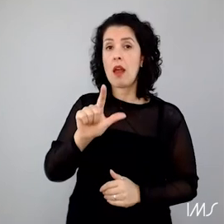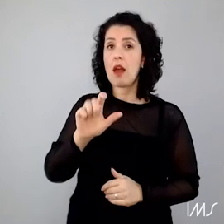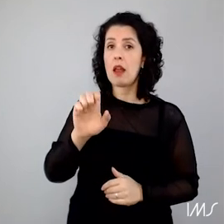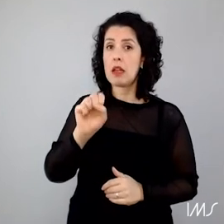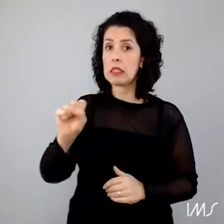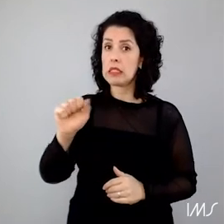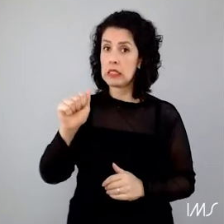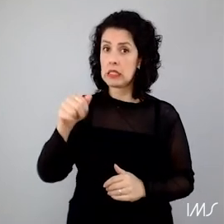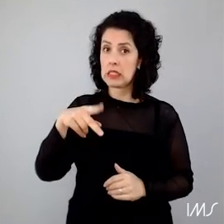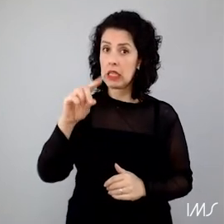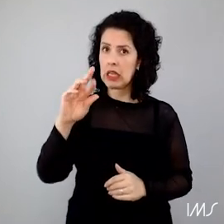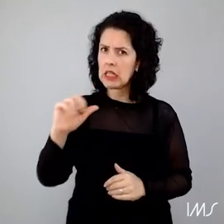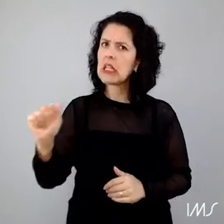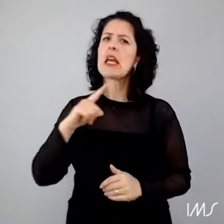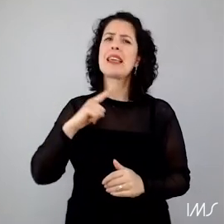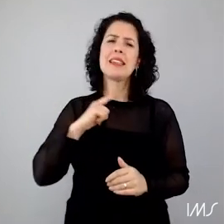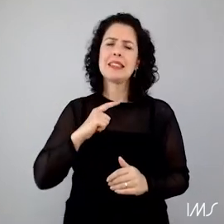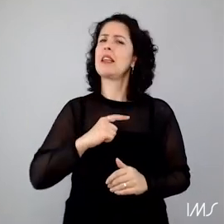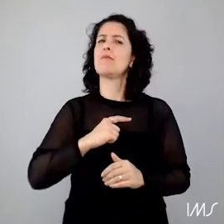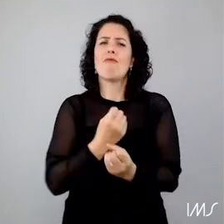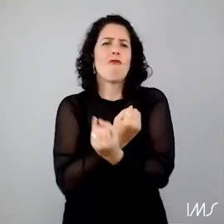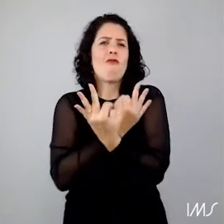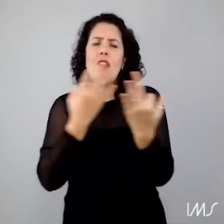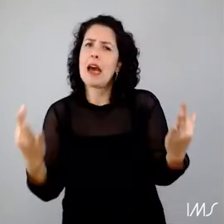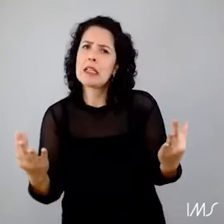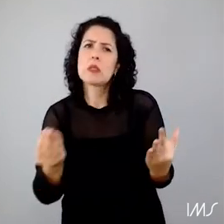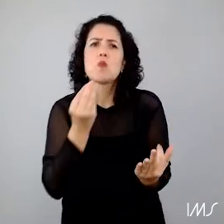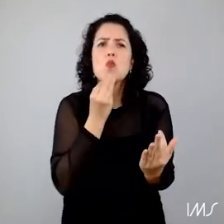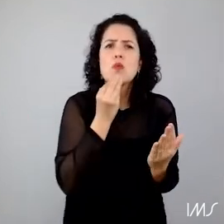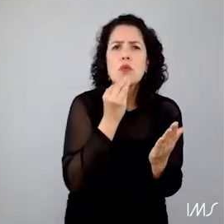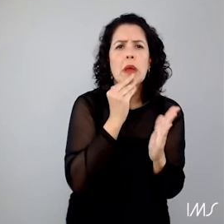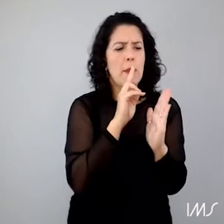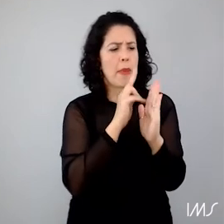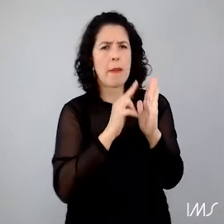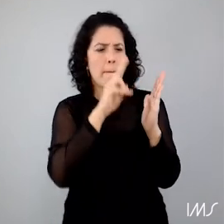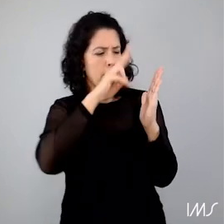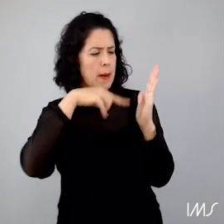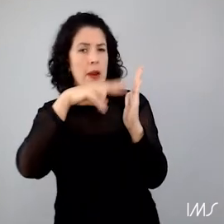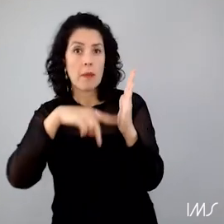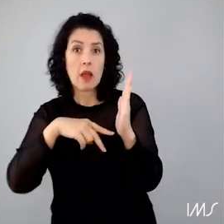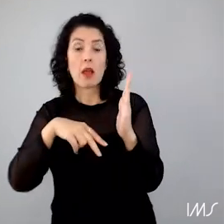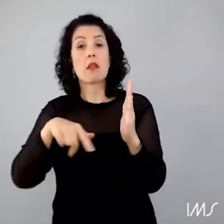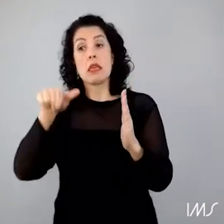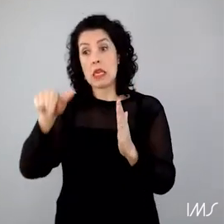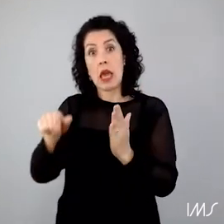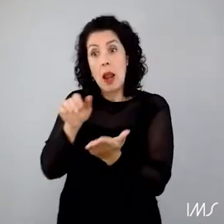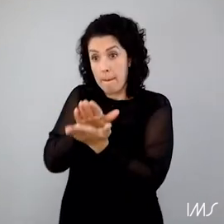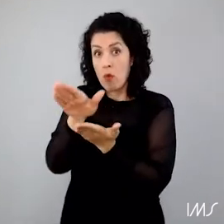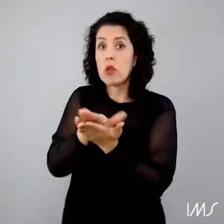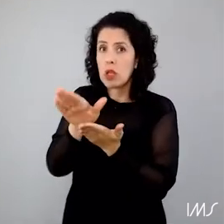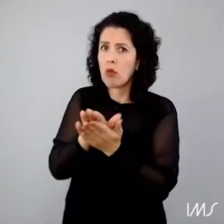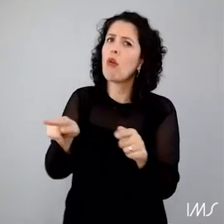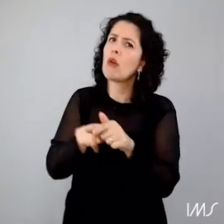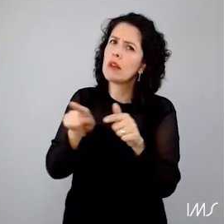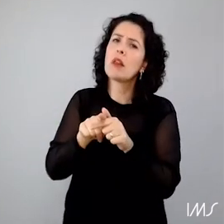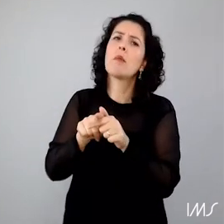ela efetivamente produziu e publicou, e também sobre, né, conteúdos no acervo. Por favor,